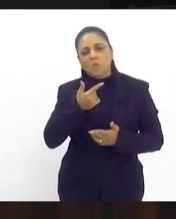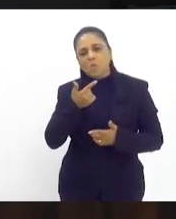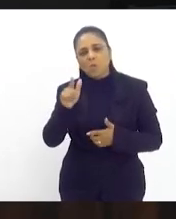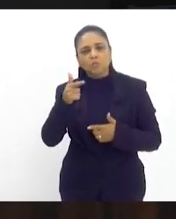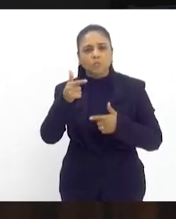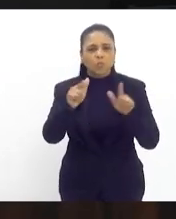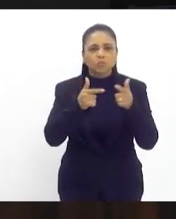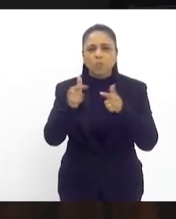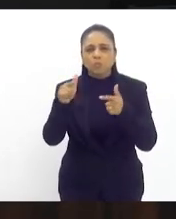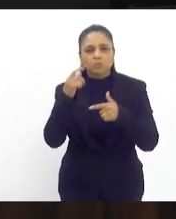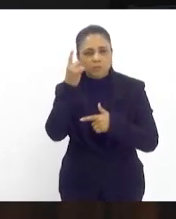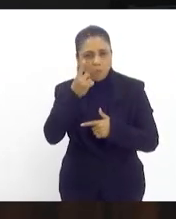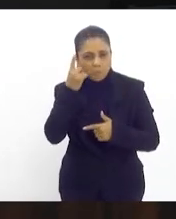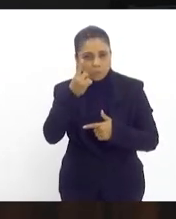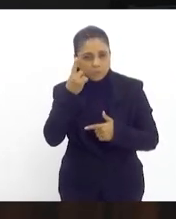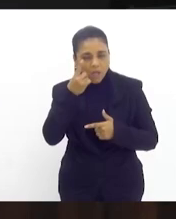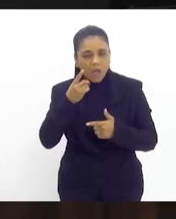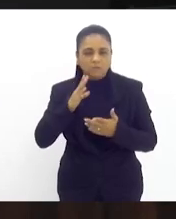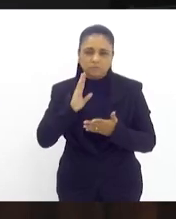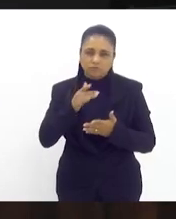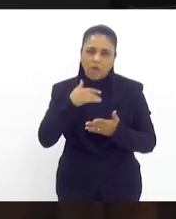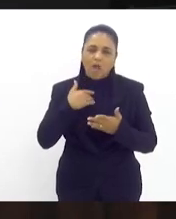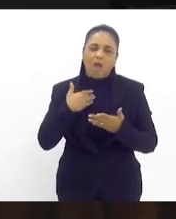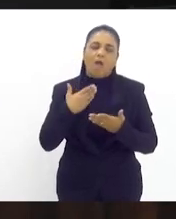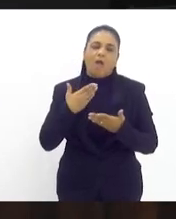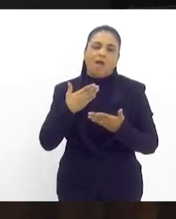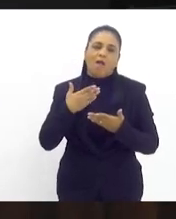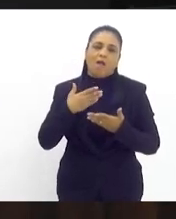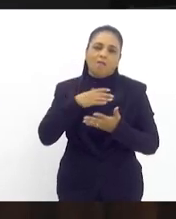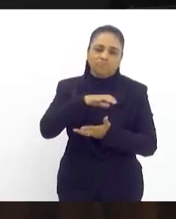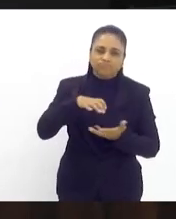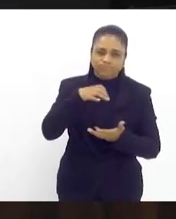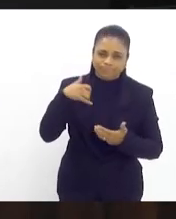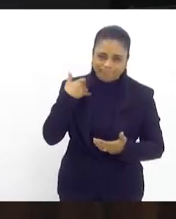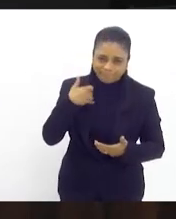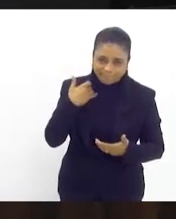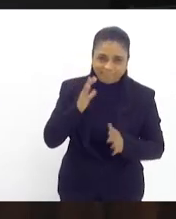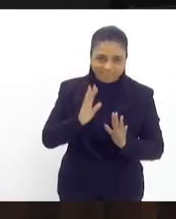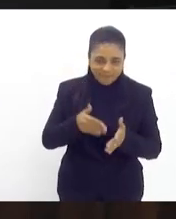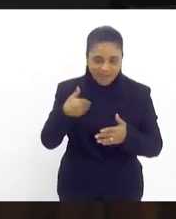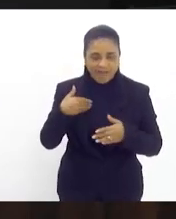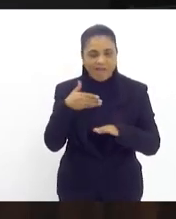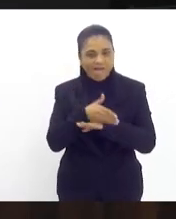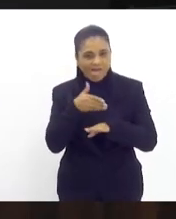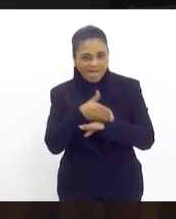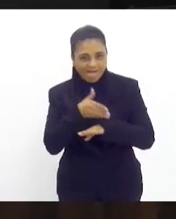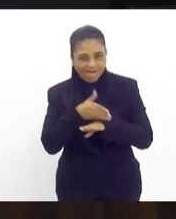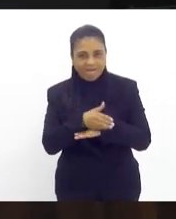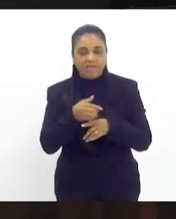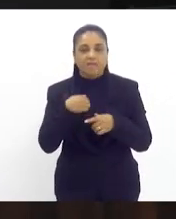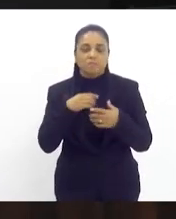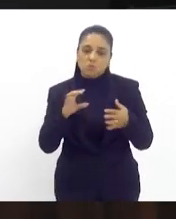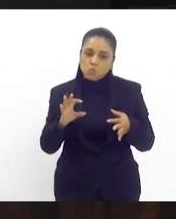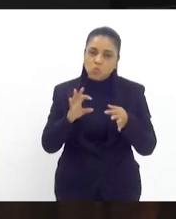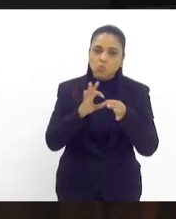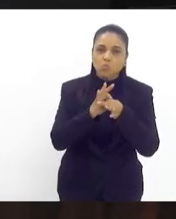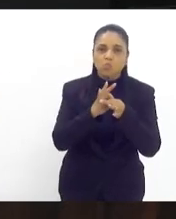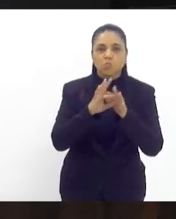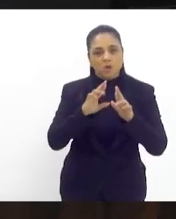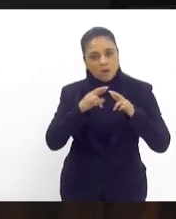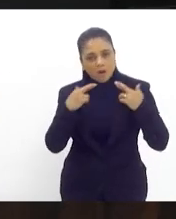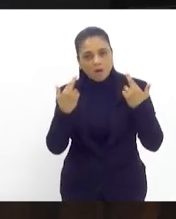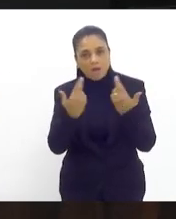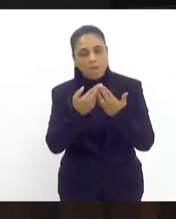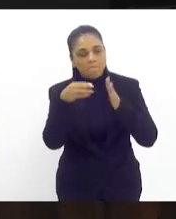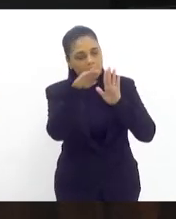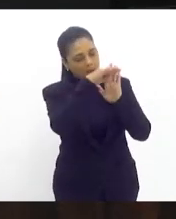deputados aqui que já são unanianos de carteirinha que eu chamo e nós precisamos nos unir porque as pautas que nos une na